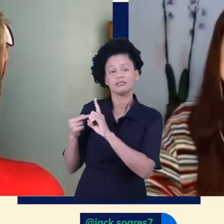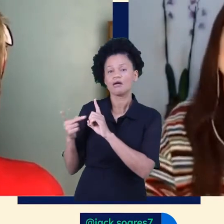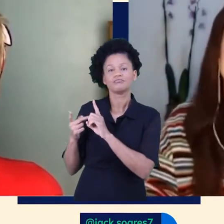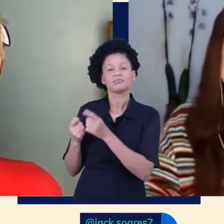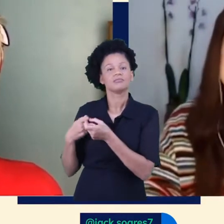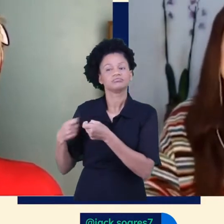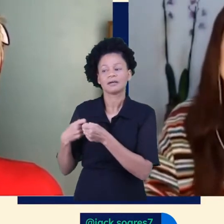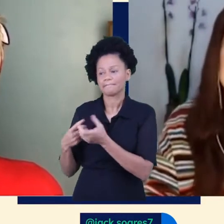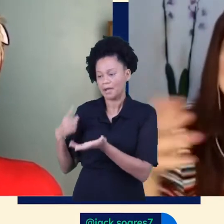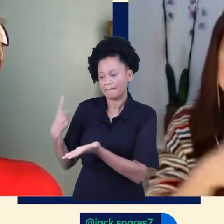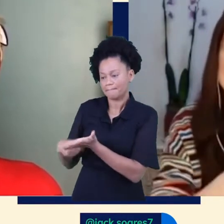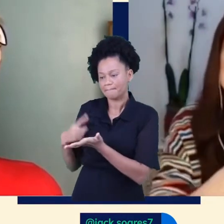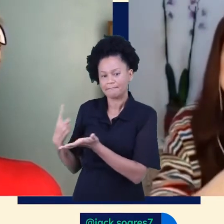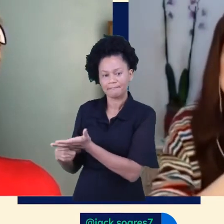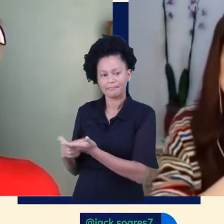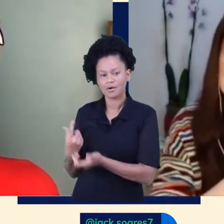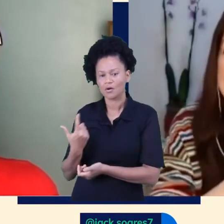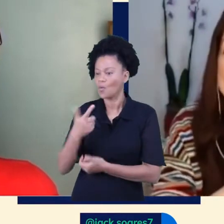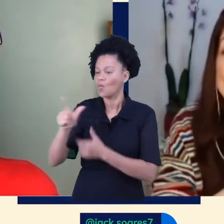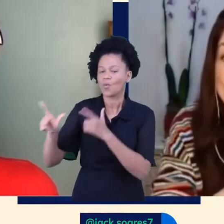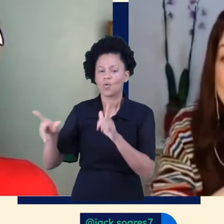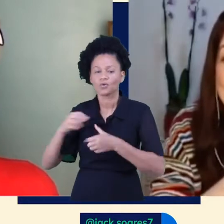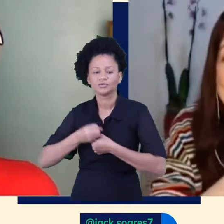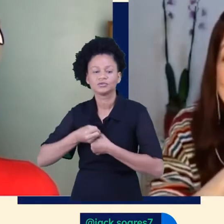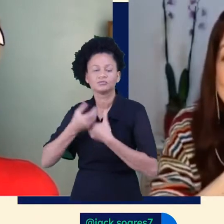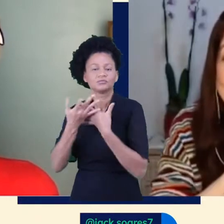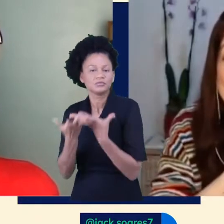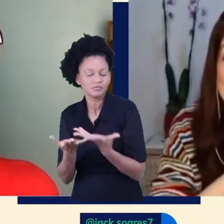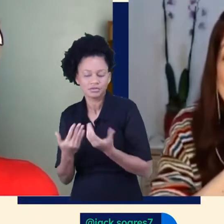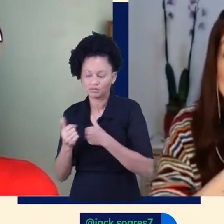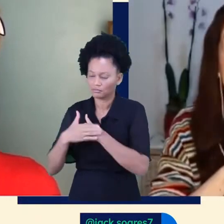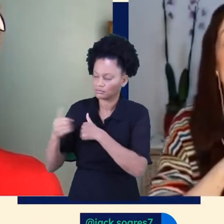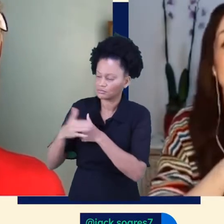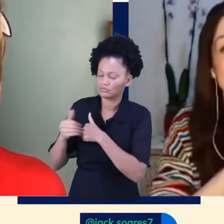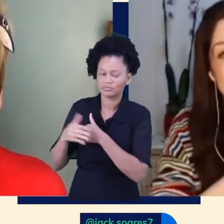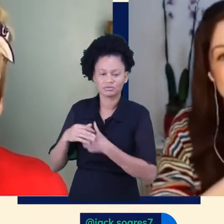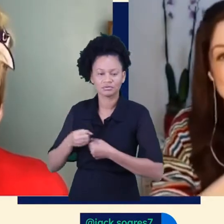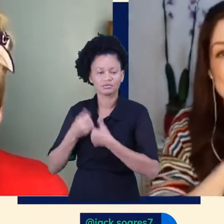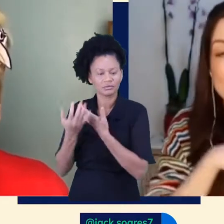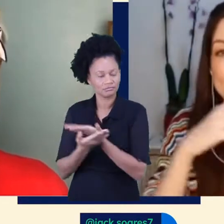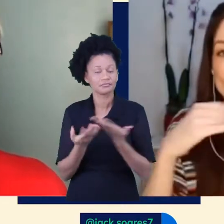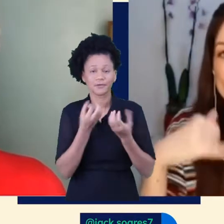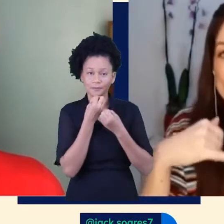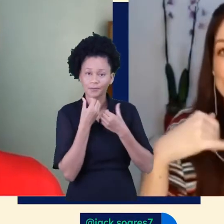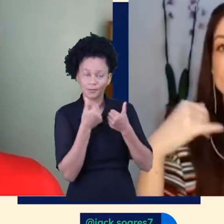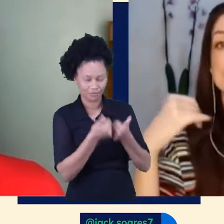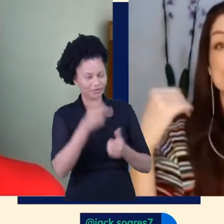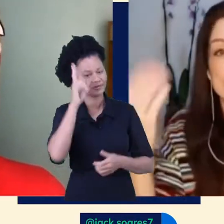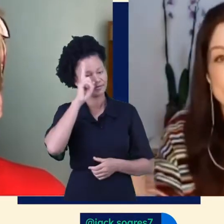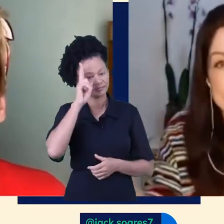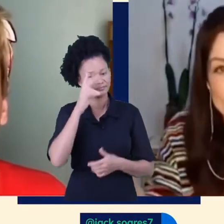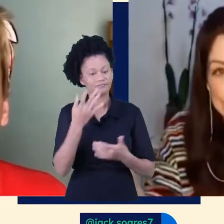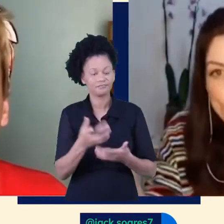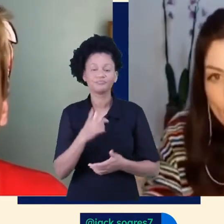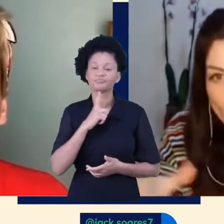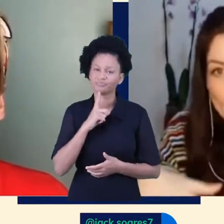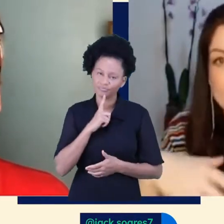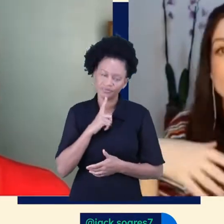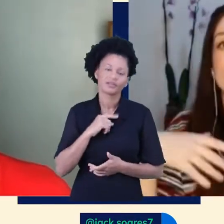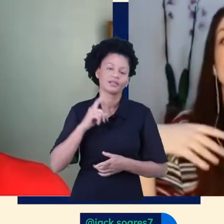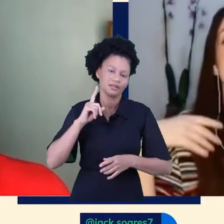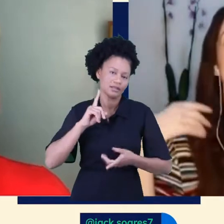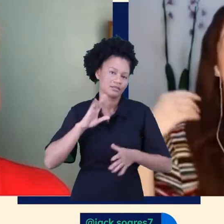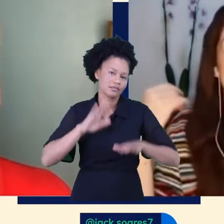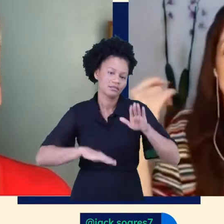outras expressões românticas e afetivas que eles têm. Muito bem lembrado aí, tá bom? E aí tem, dependendo da classificação, os